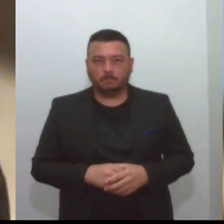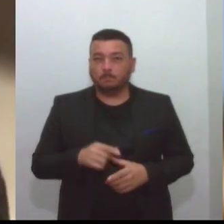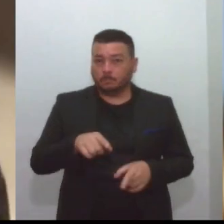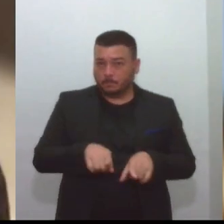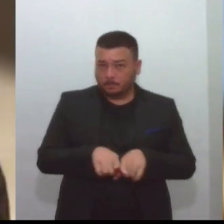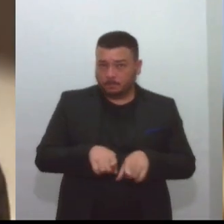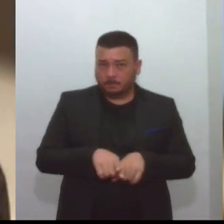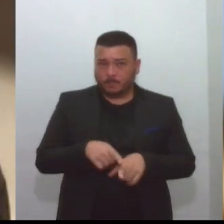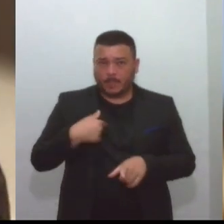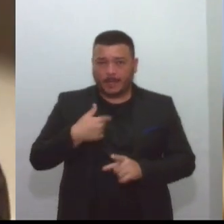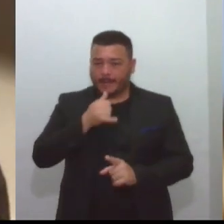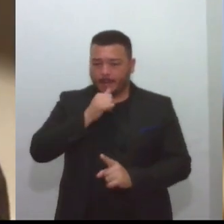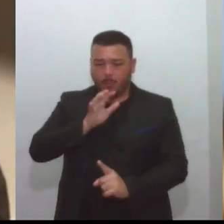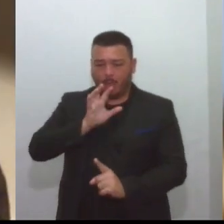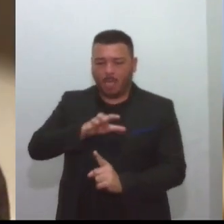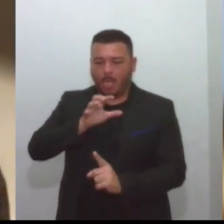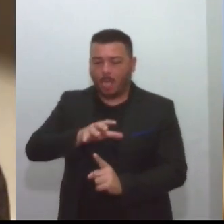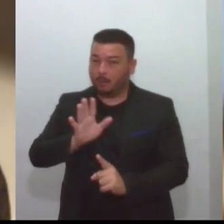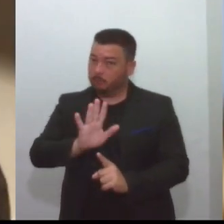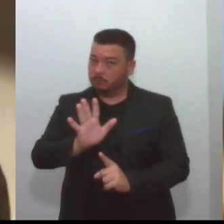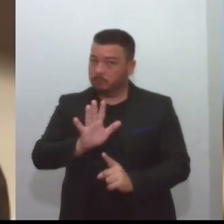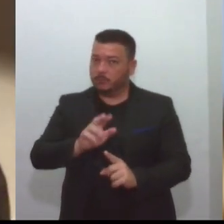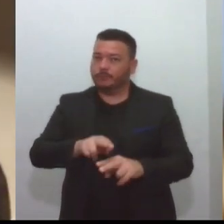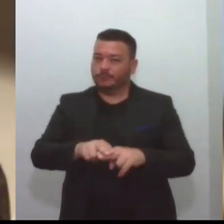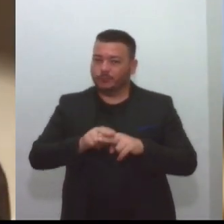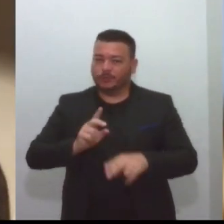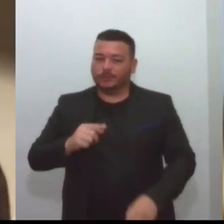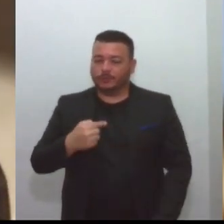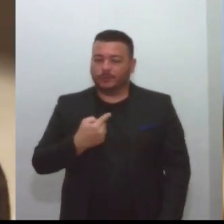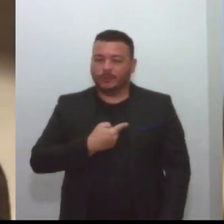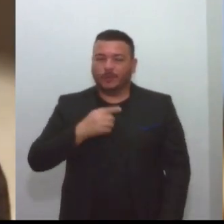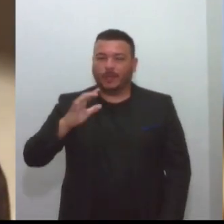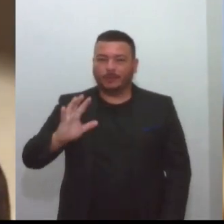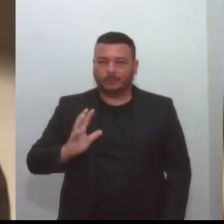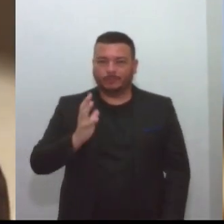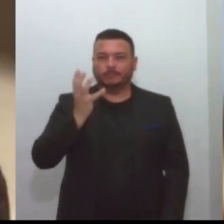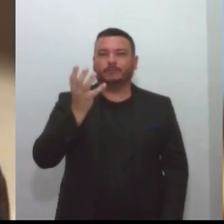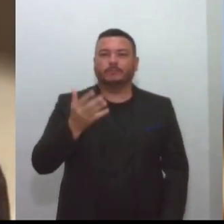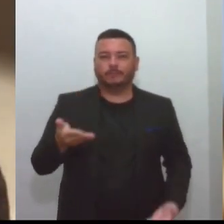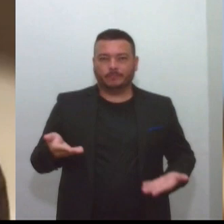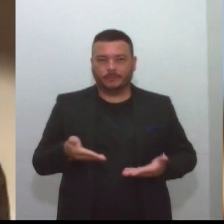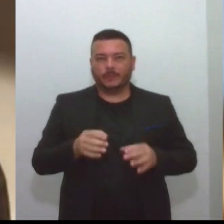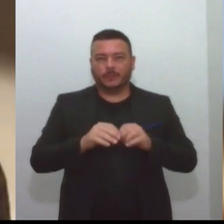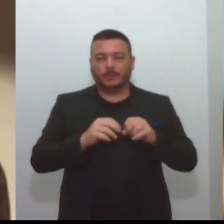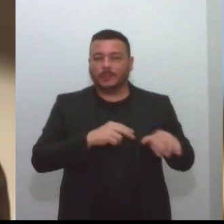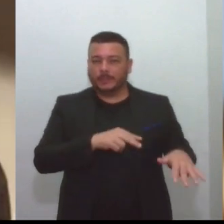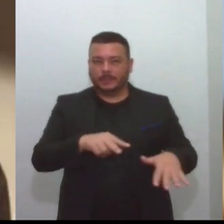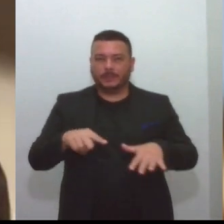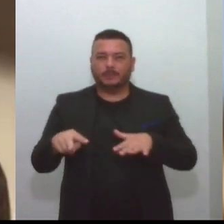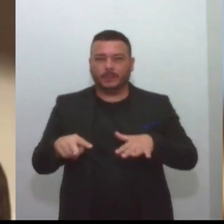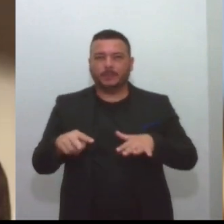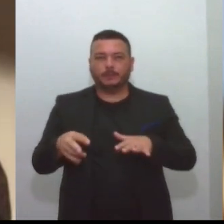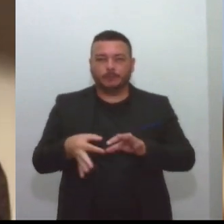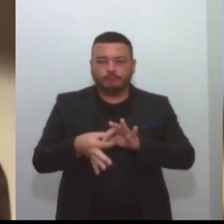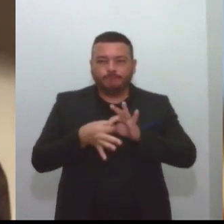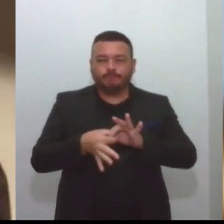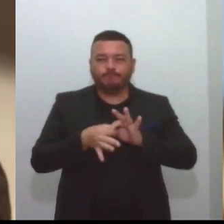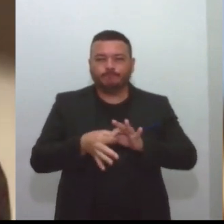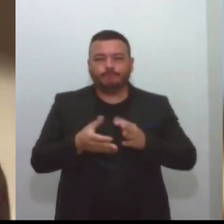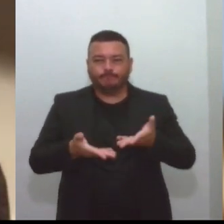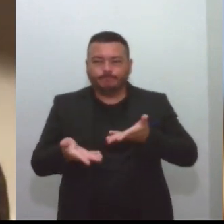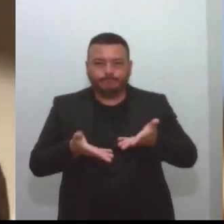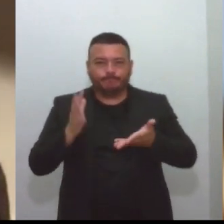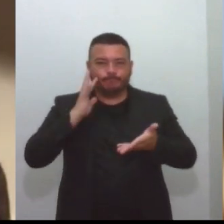coercitiva. Ao contrário, por isso que nós estamos realizando esta semana de conciliação, que é em